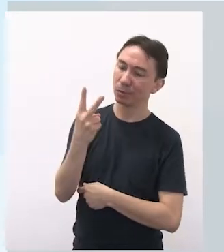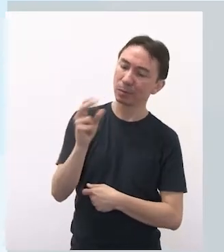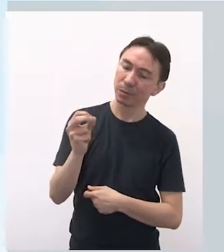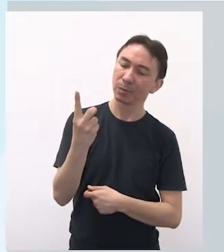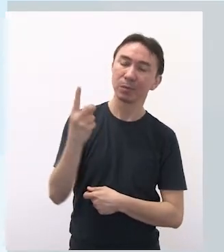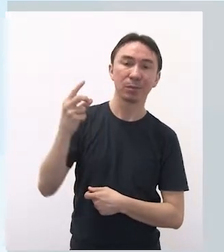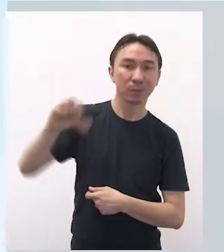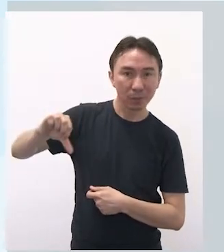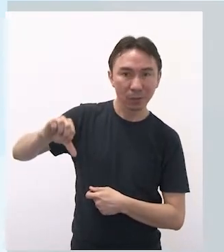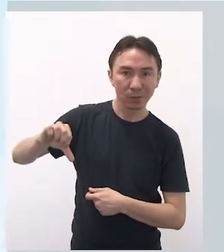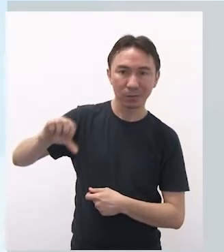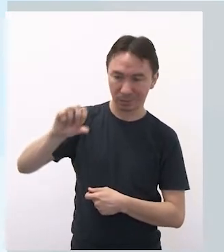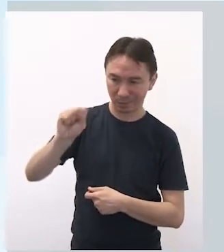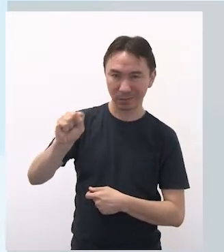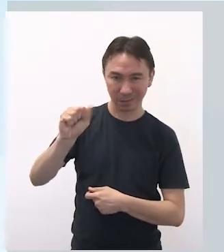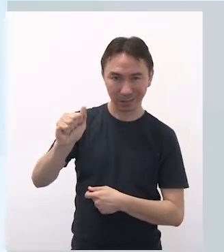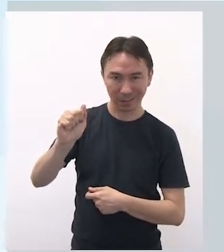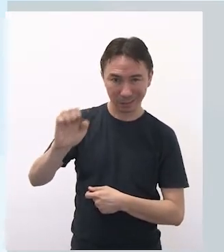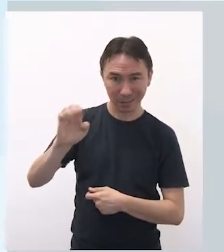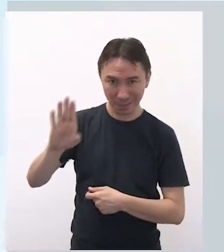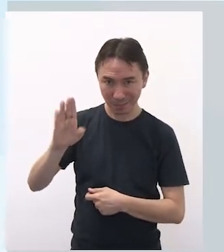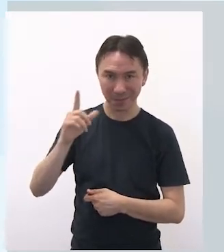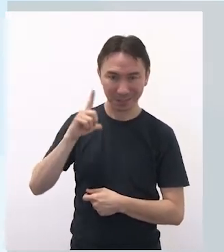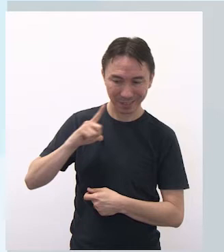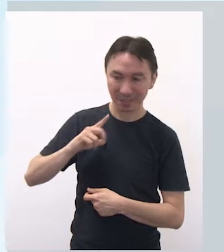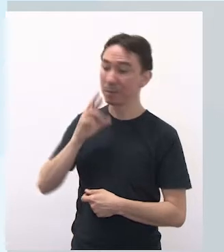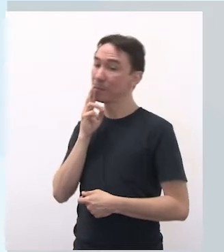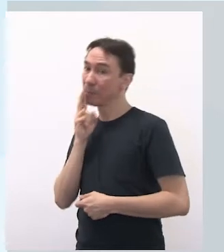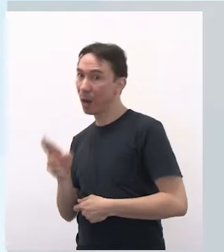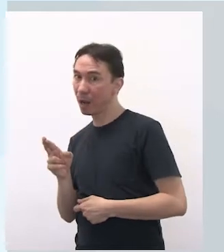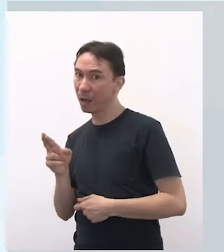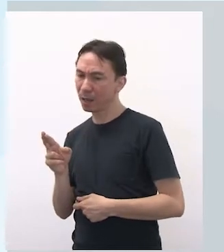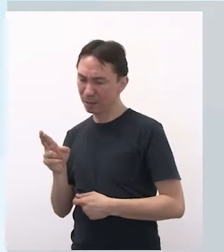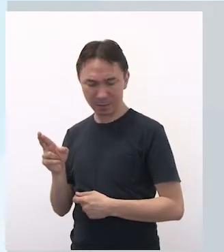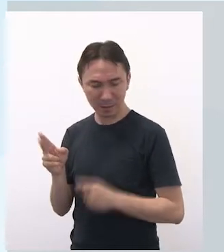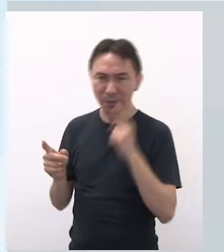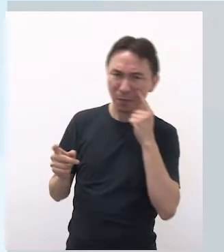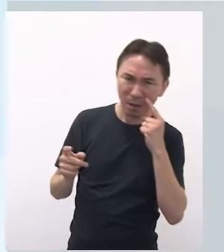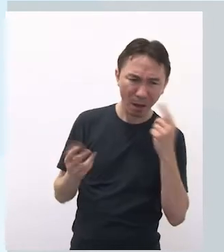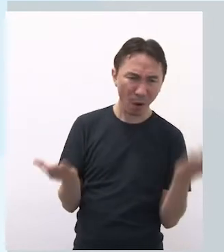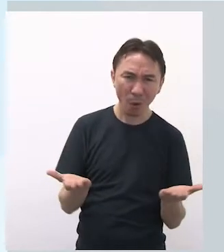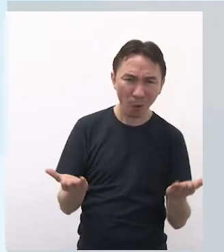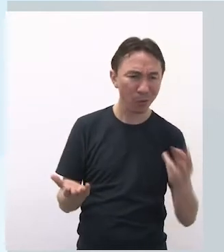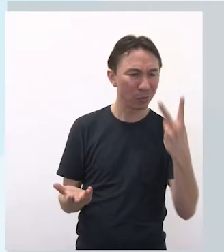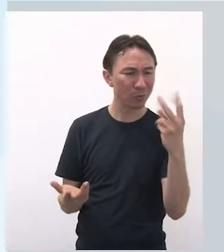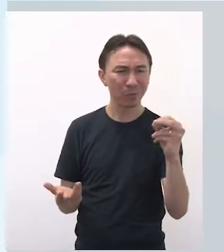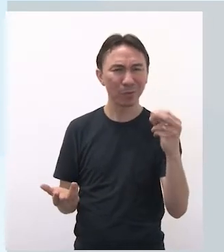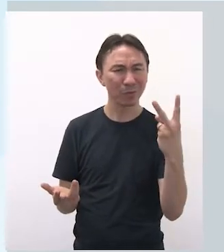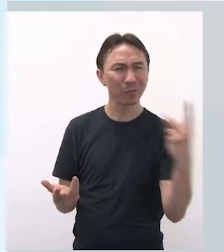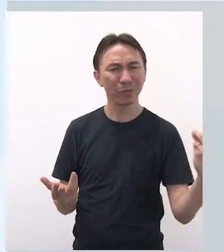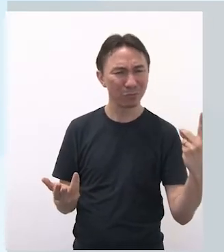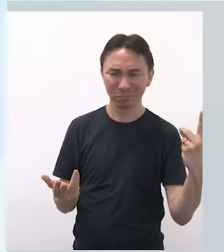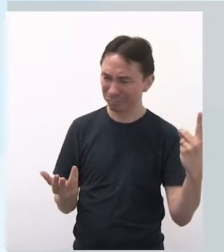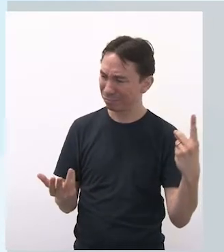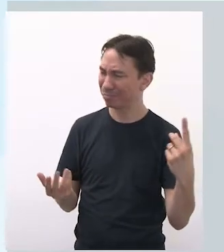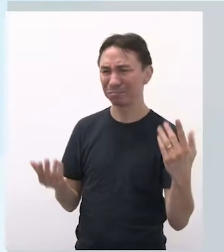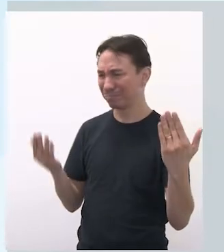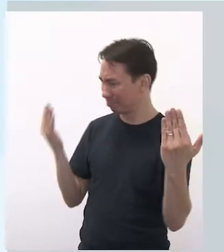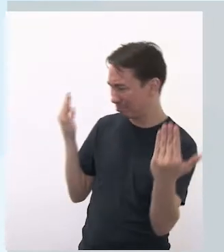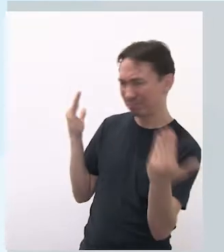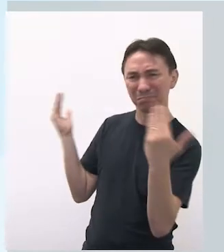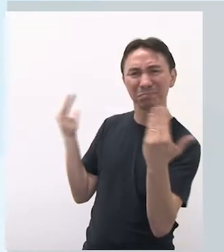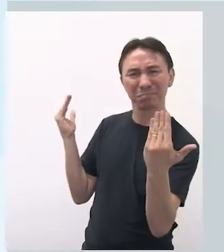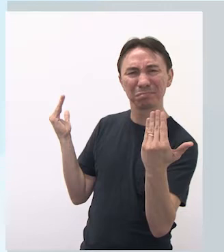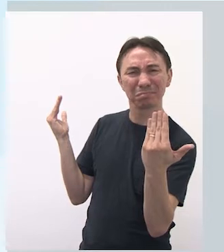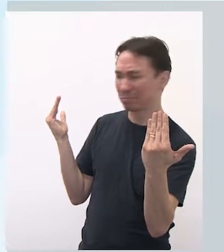no contexto 2021. Mas olhar para o SAEB 2019, por quê? Se a gente